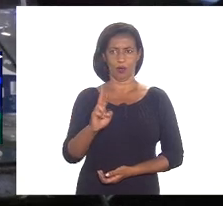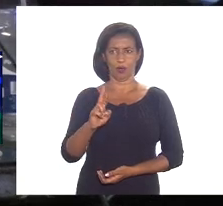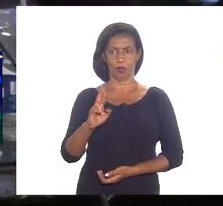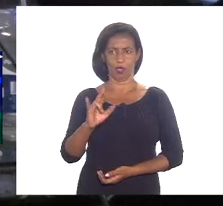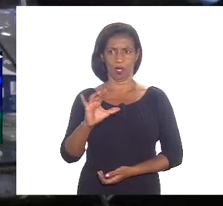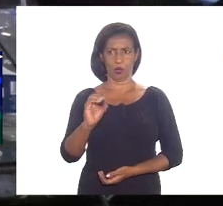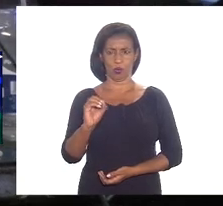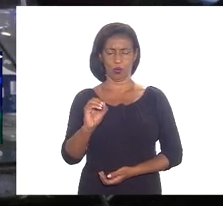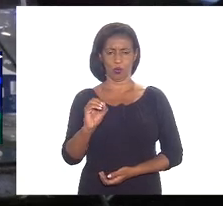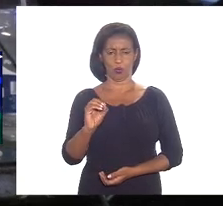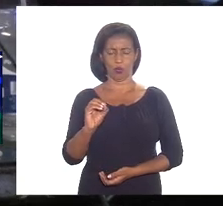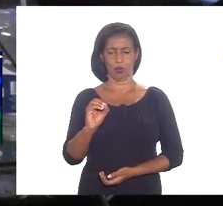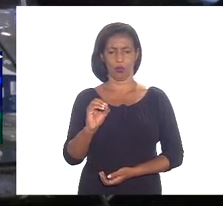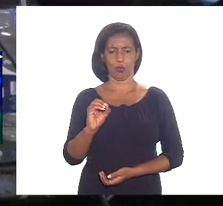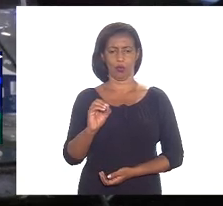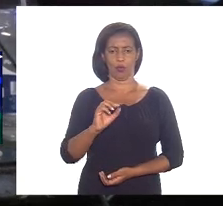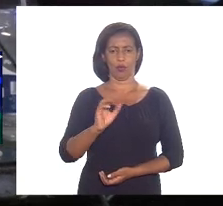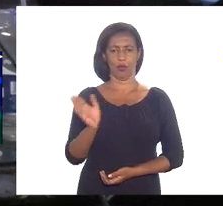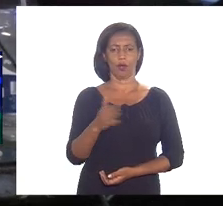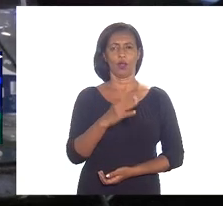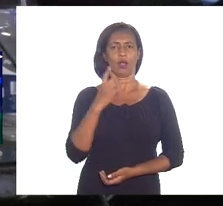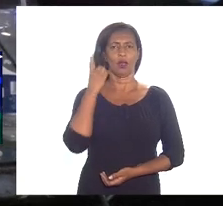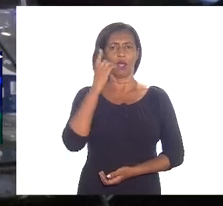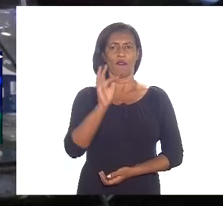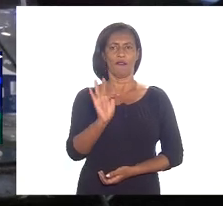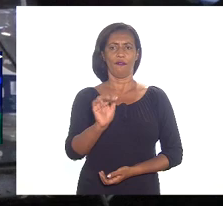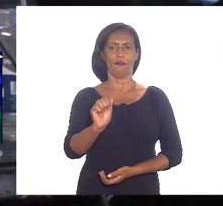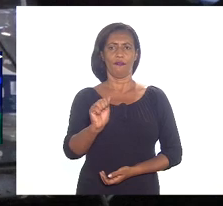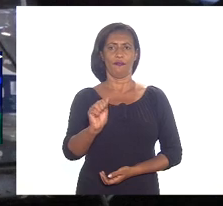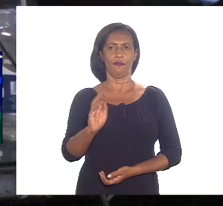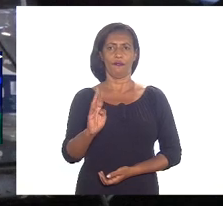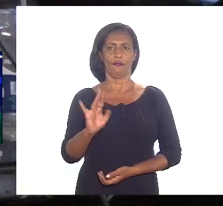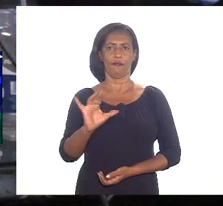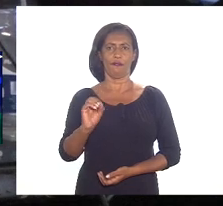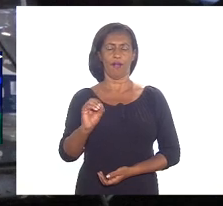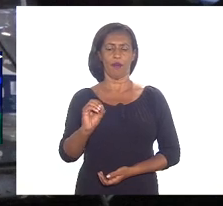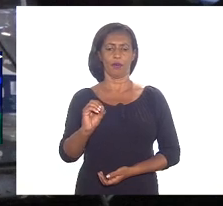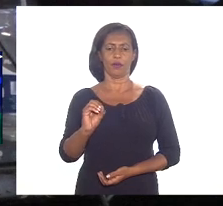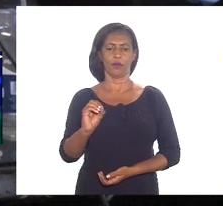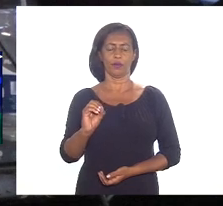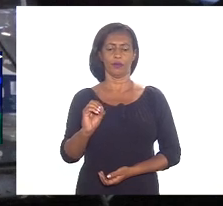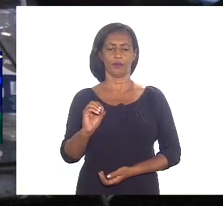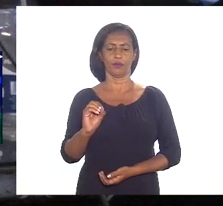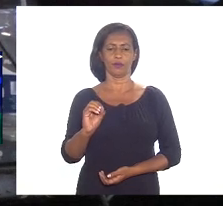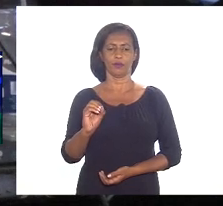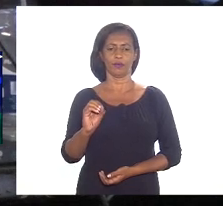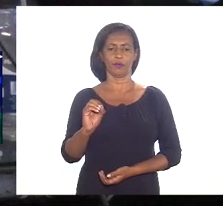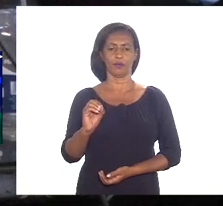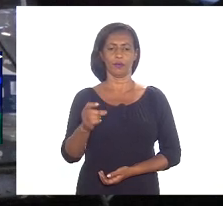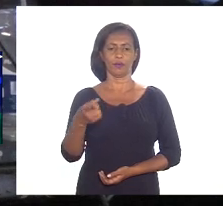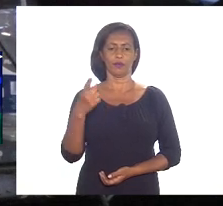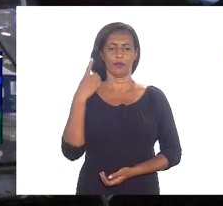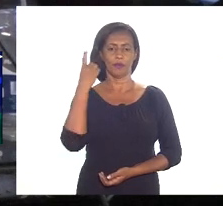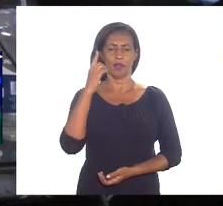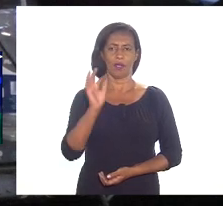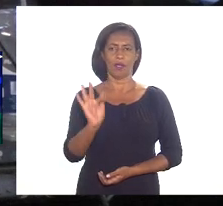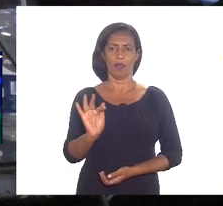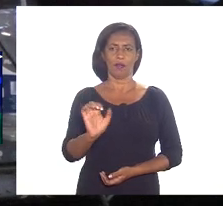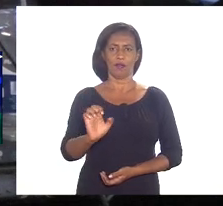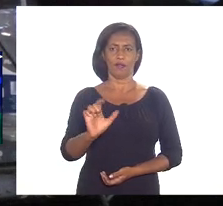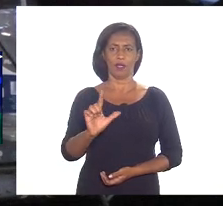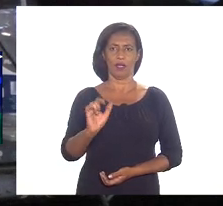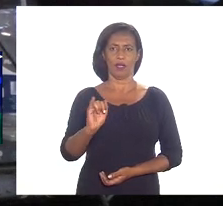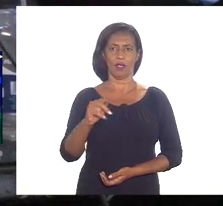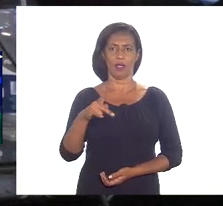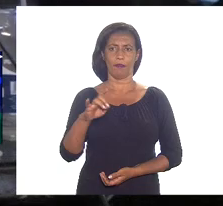Júnior Deputado Fábio Silva o deputado Fábio Silva Deputado Felipe